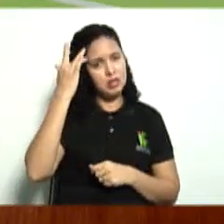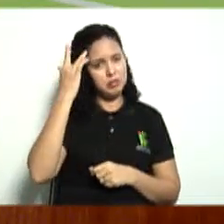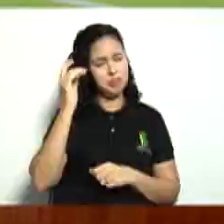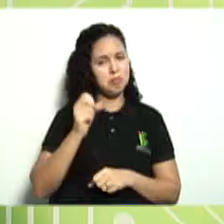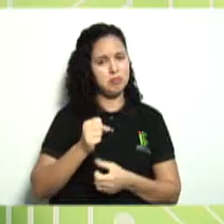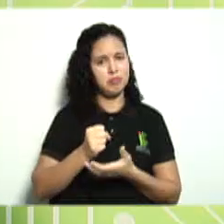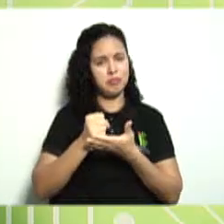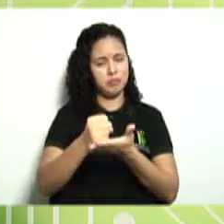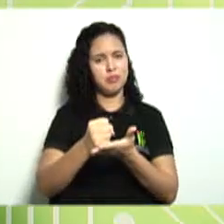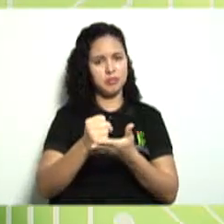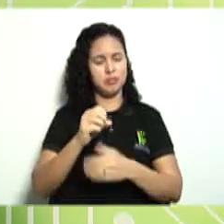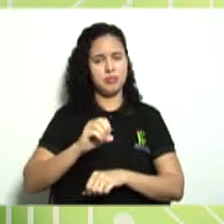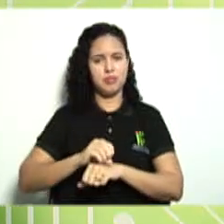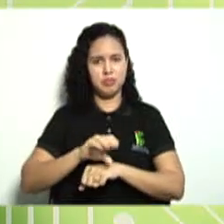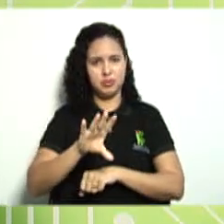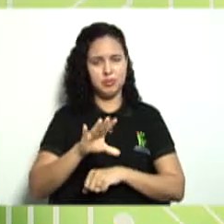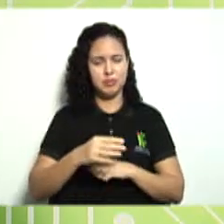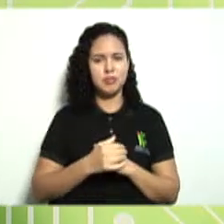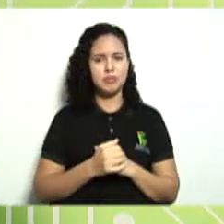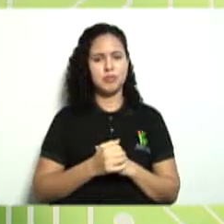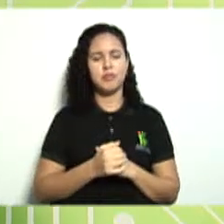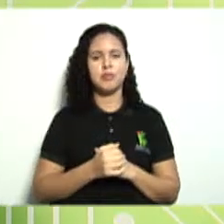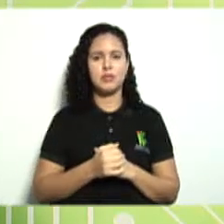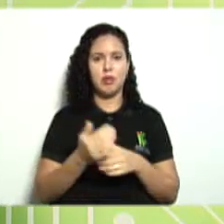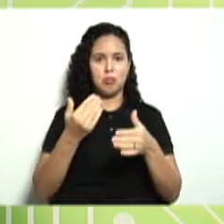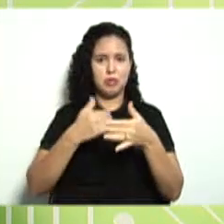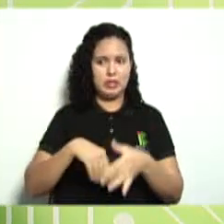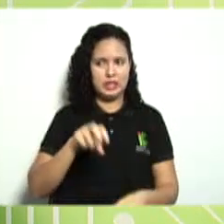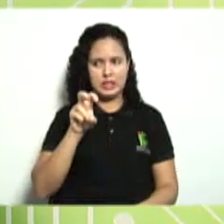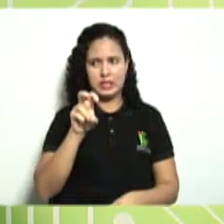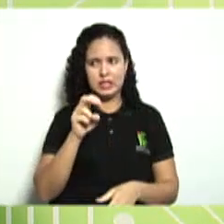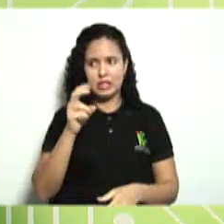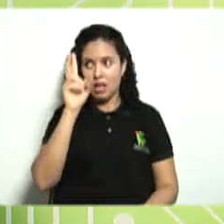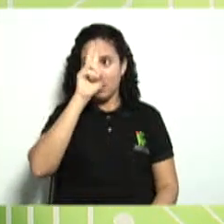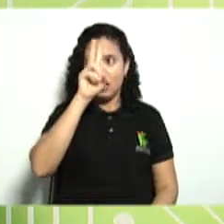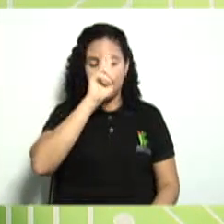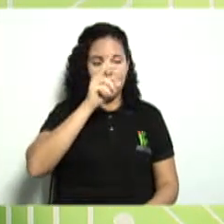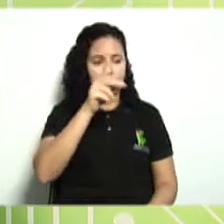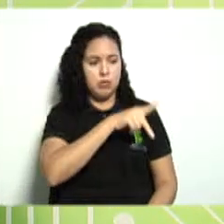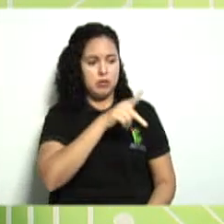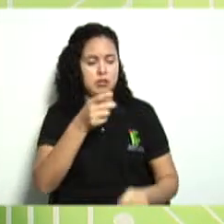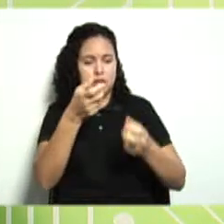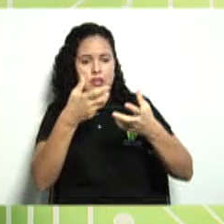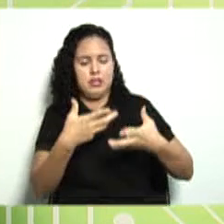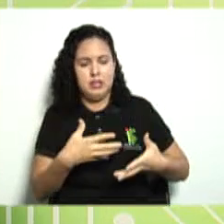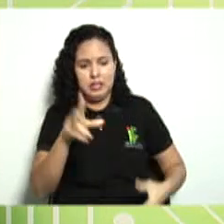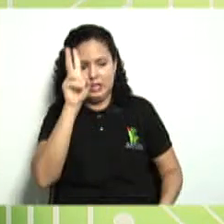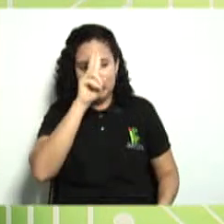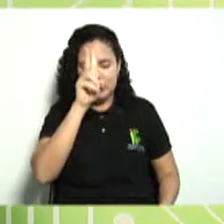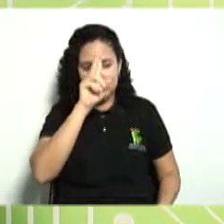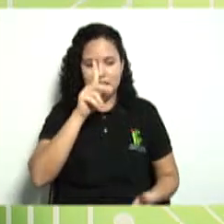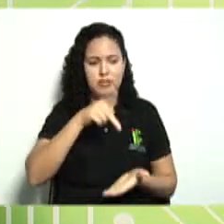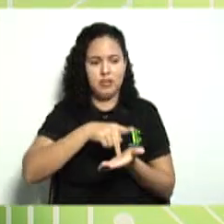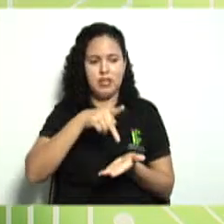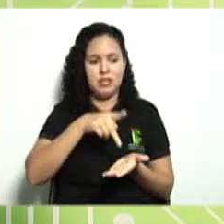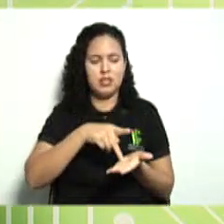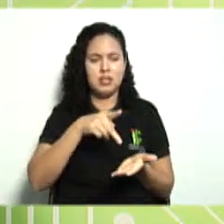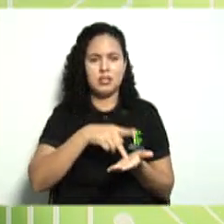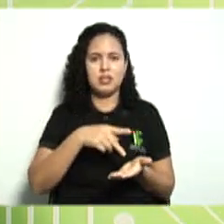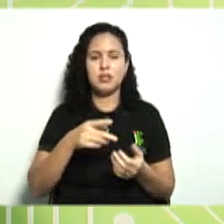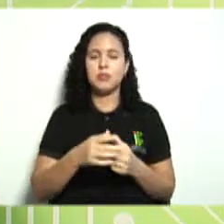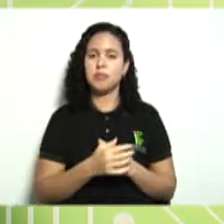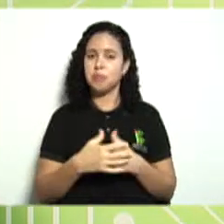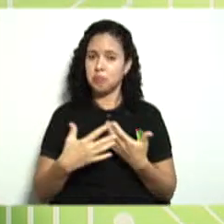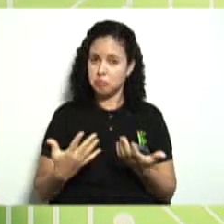muito bem. Quando estiver lá na questão número 5, aí vai lembrar do professor Saulo. O professor Saulo falou isso daqui, é verdade mesmo. Questão número